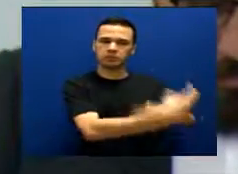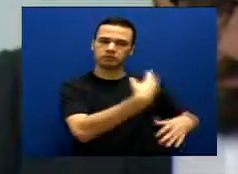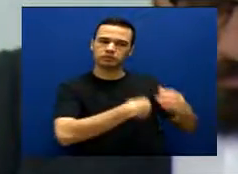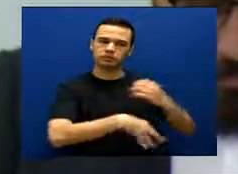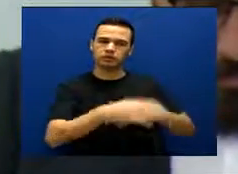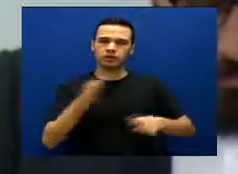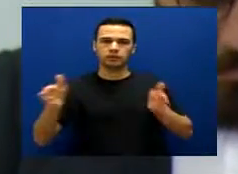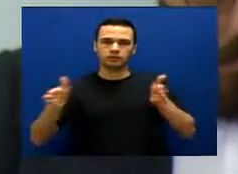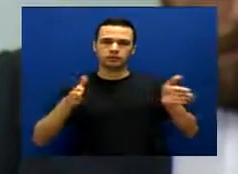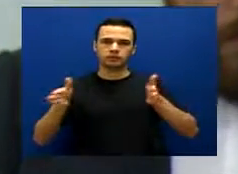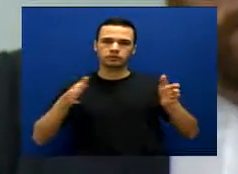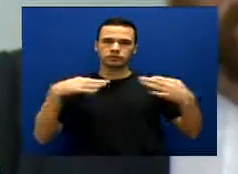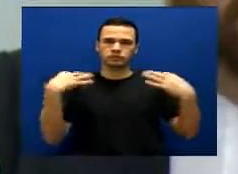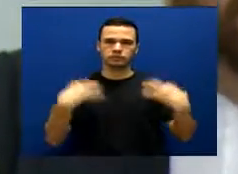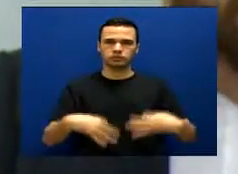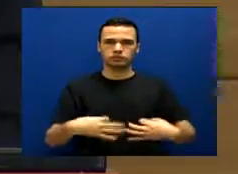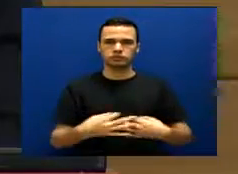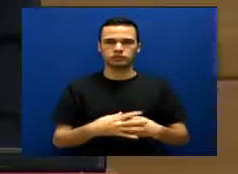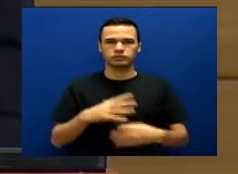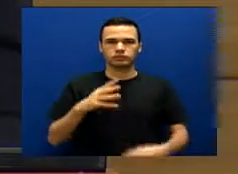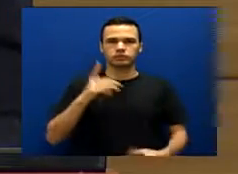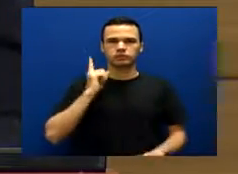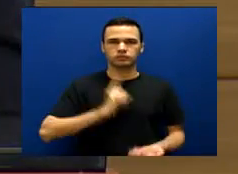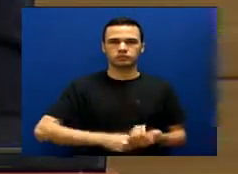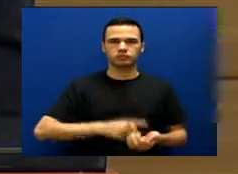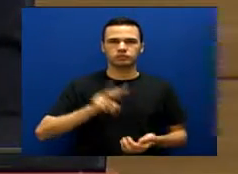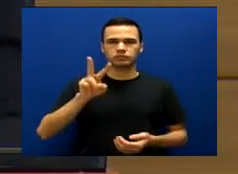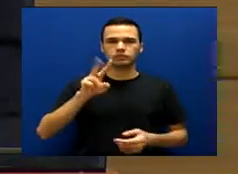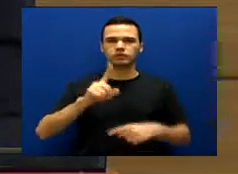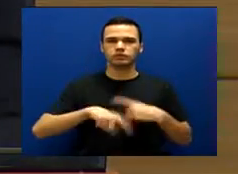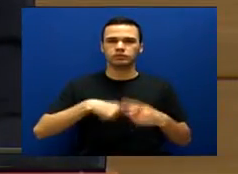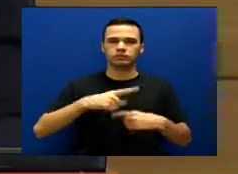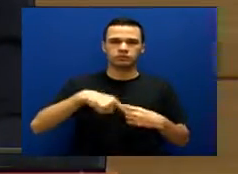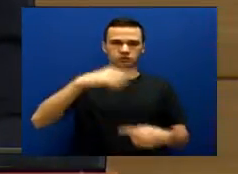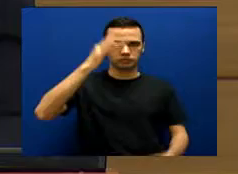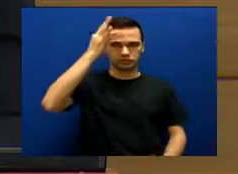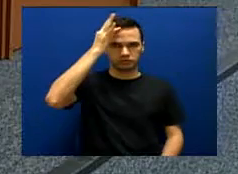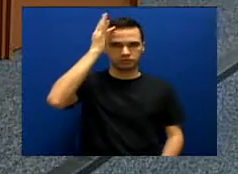bom tempo. Vereador Vitão, depois vereador Fausto.